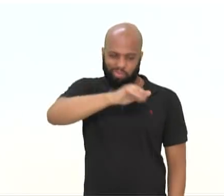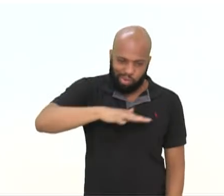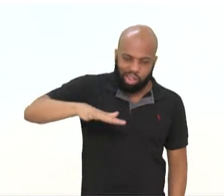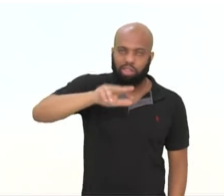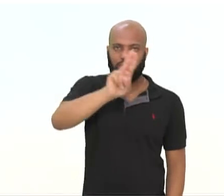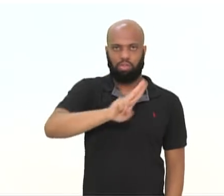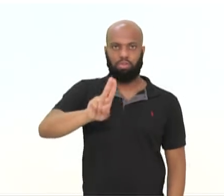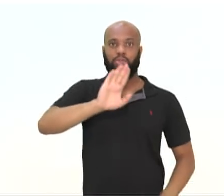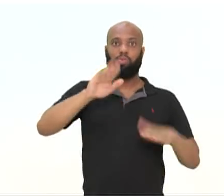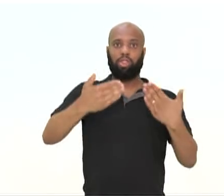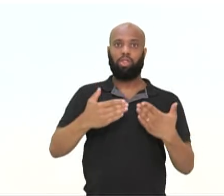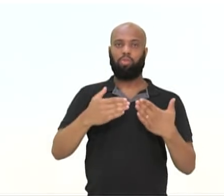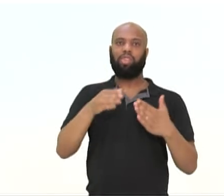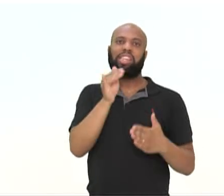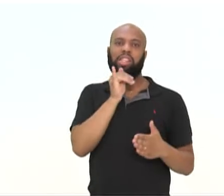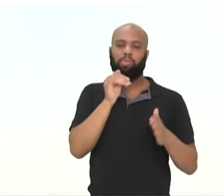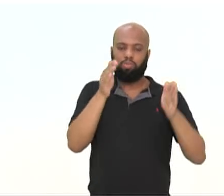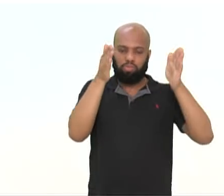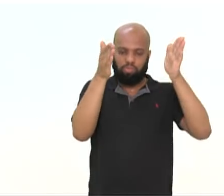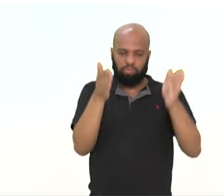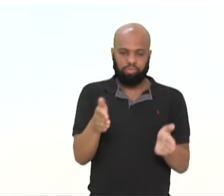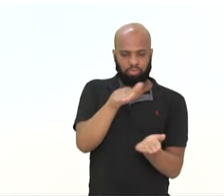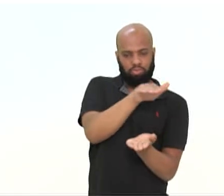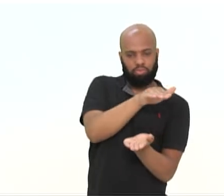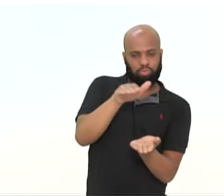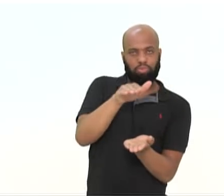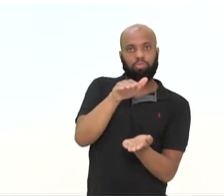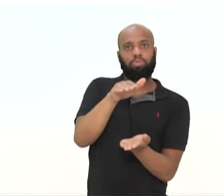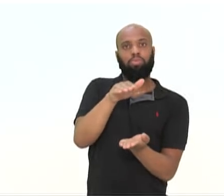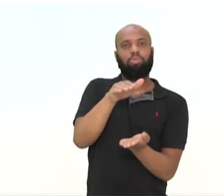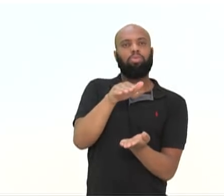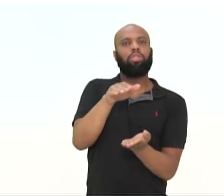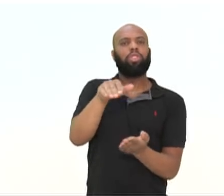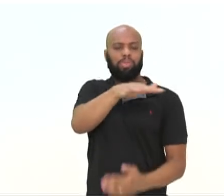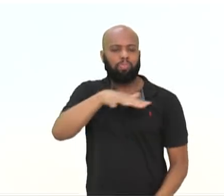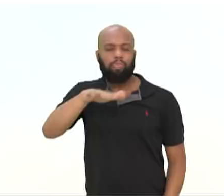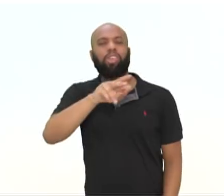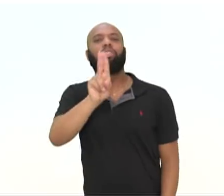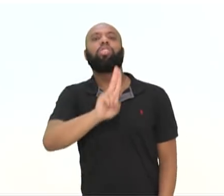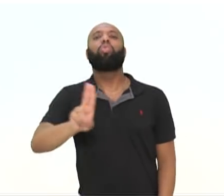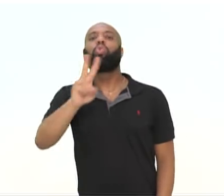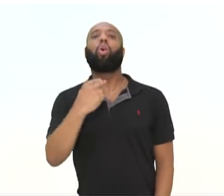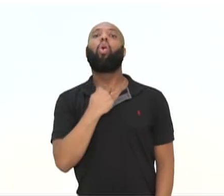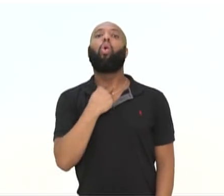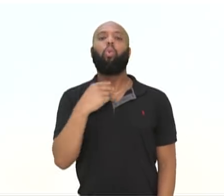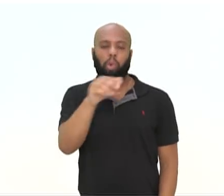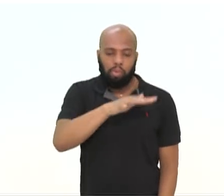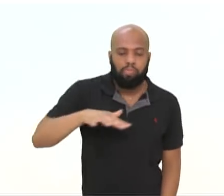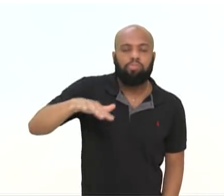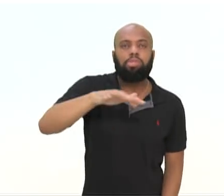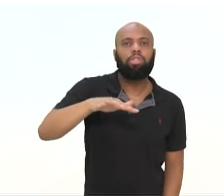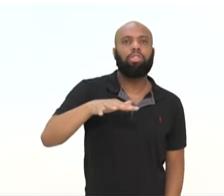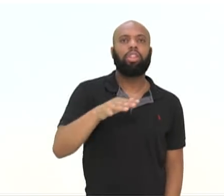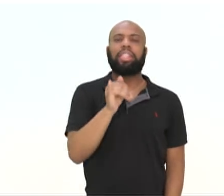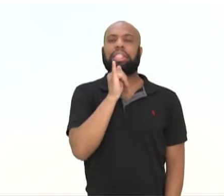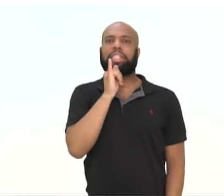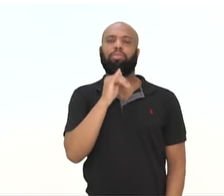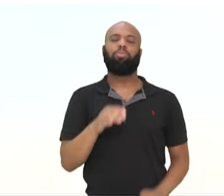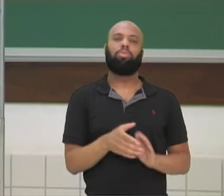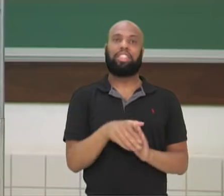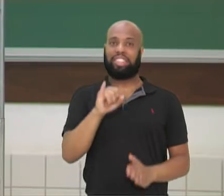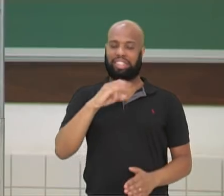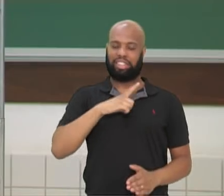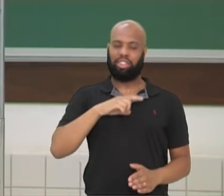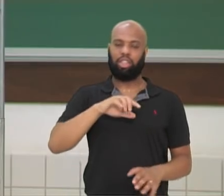Então, no caso do cubo, quanto de espaço que ele vai ocupar? Ou, pensando de uma outra maneira, imagina que esse cubo é oco.